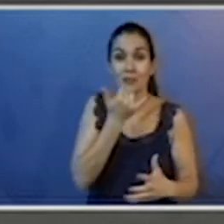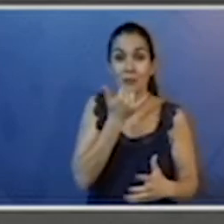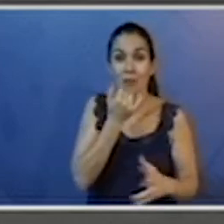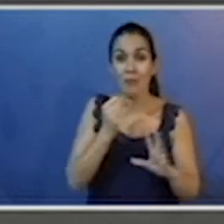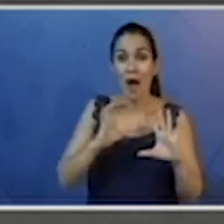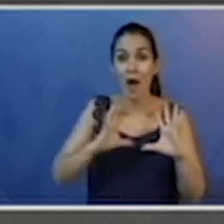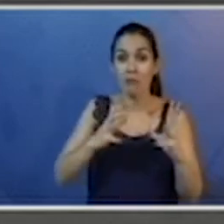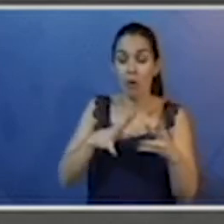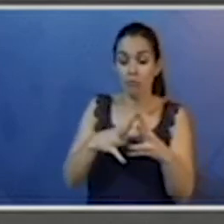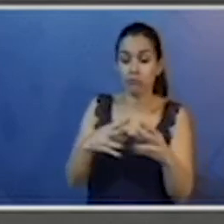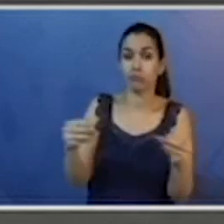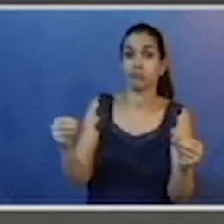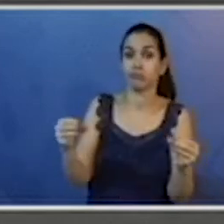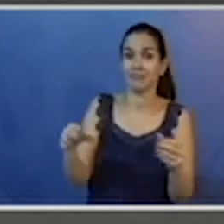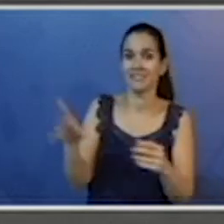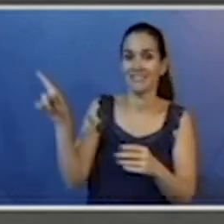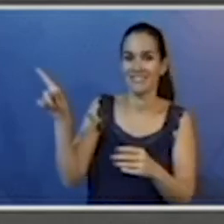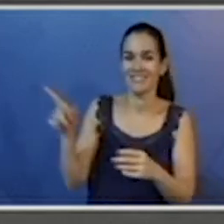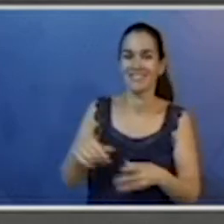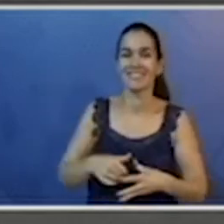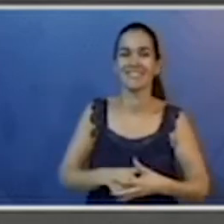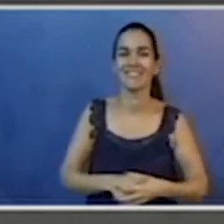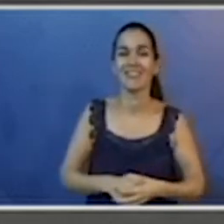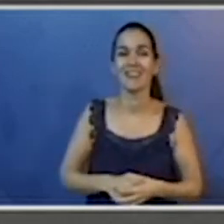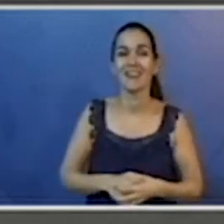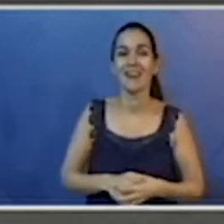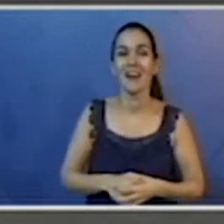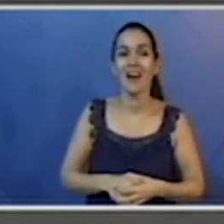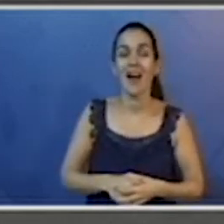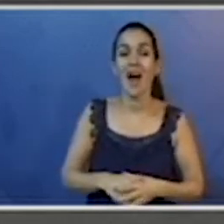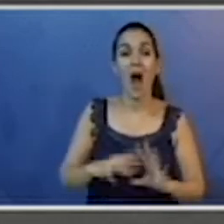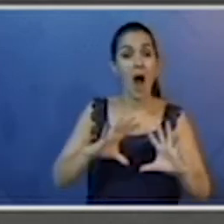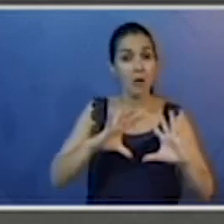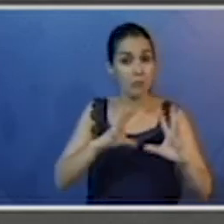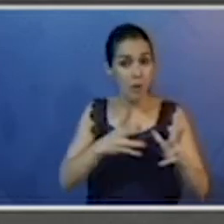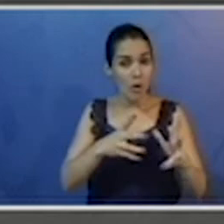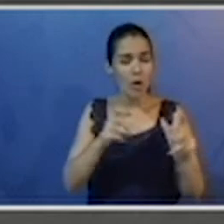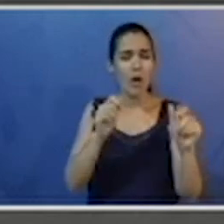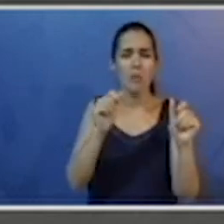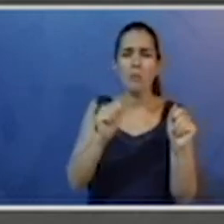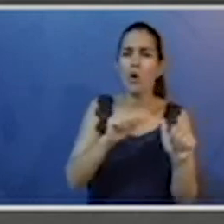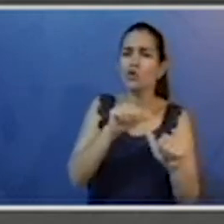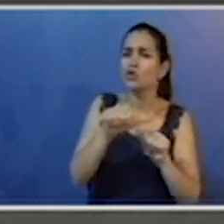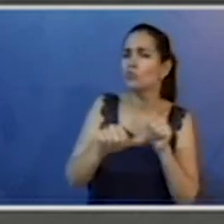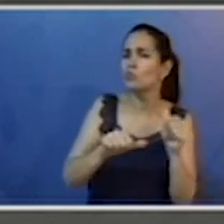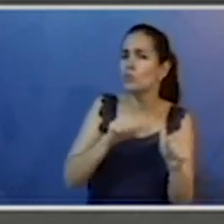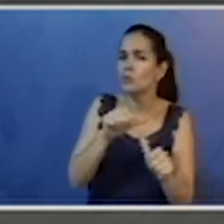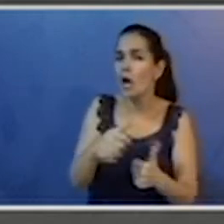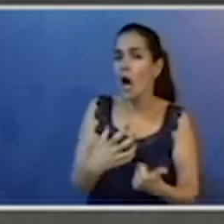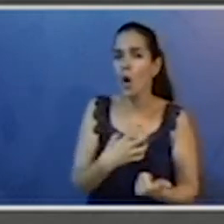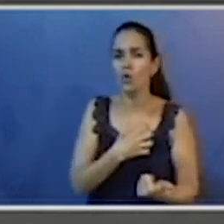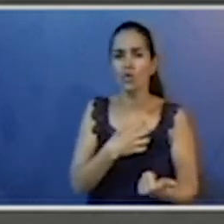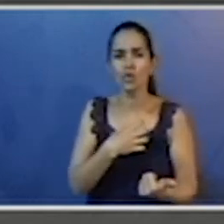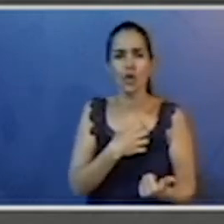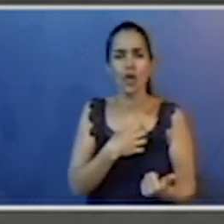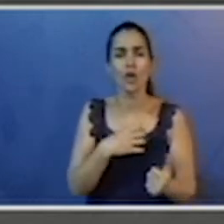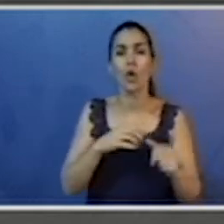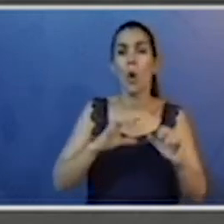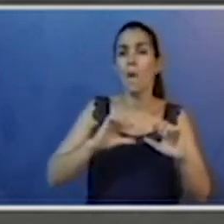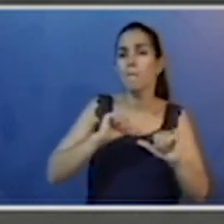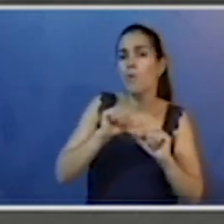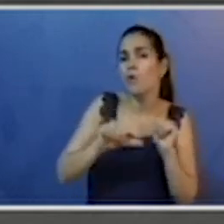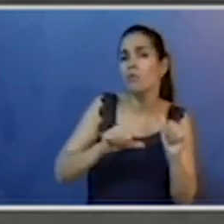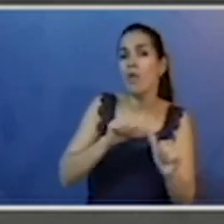Problema não hoje a gente arruma e as bolas você pode mudar o tipo de bola que você vai usar Não tem problema